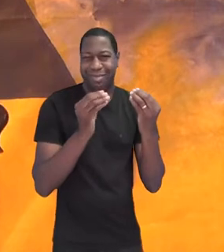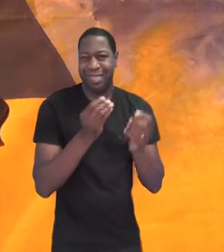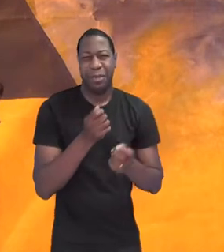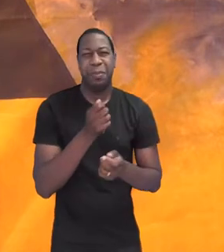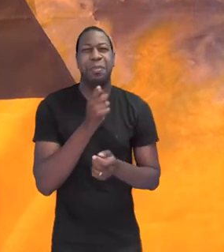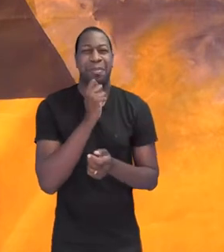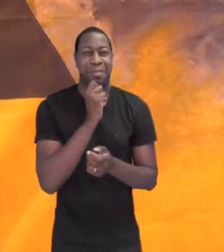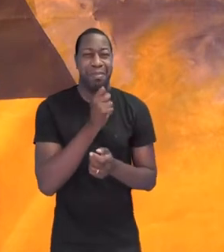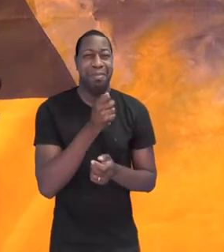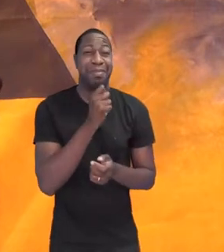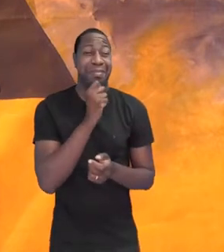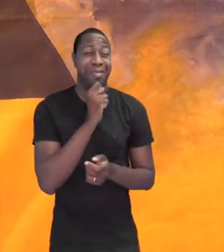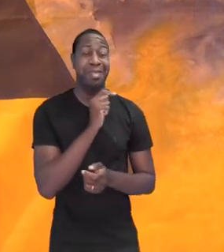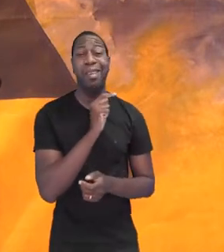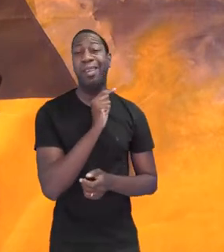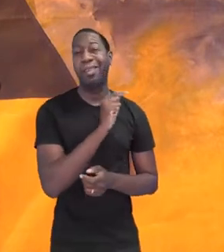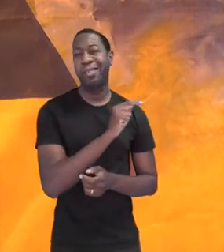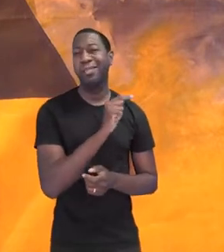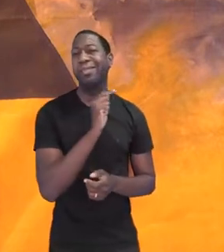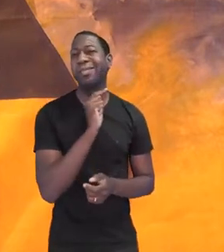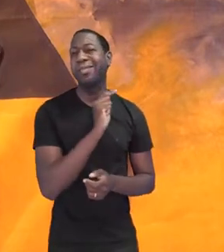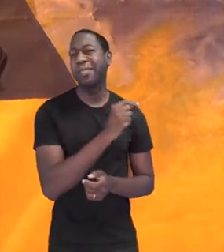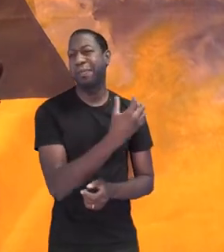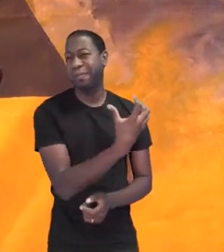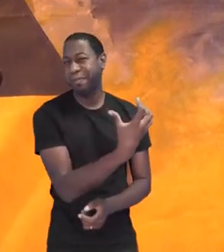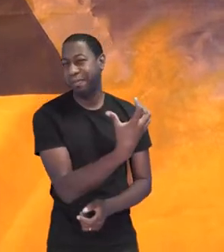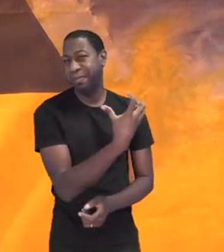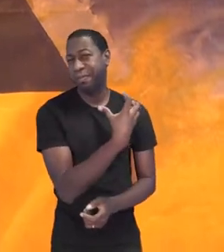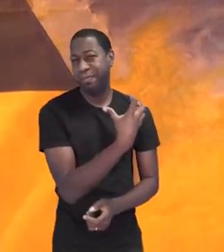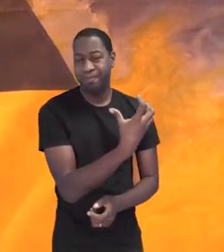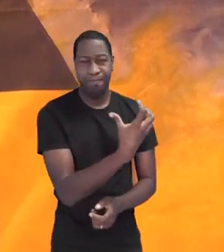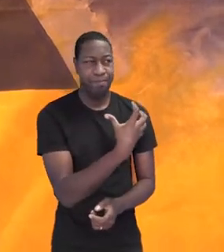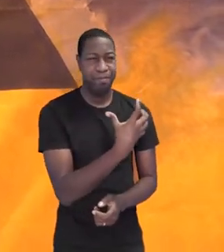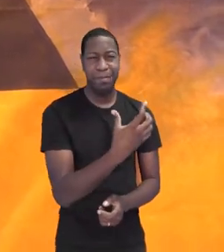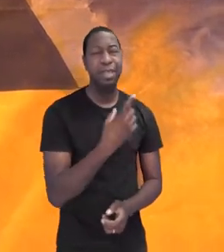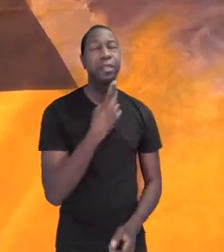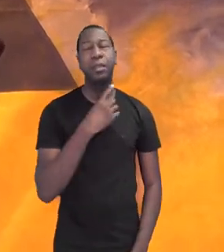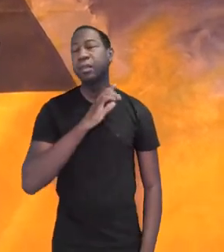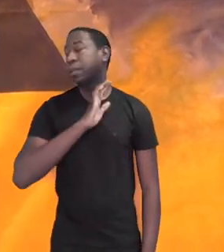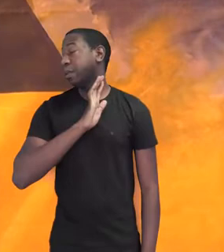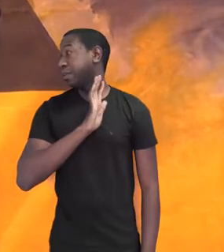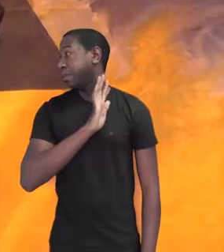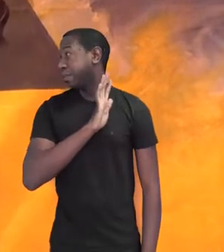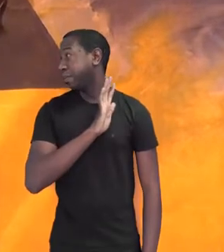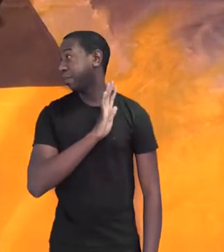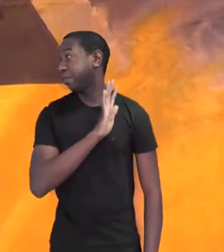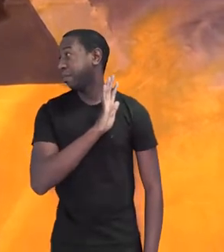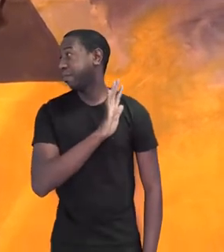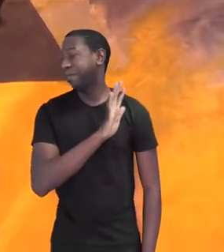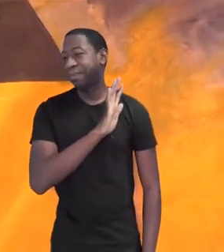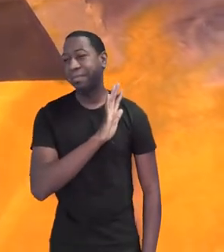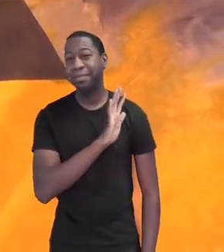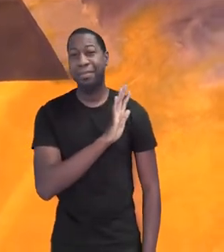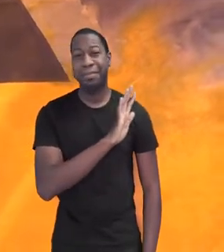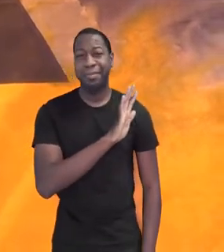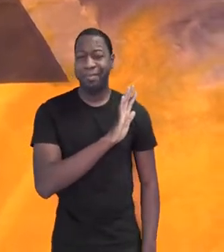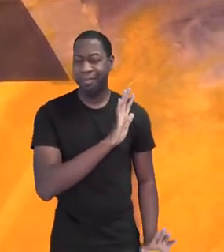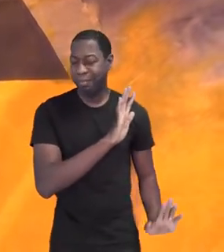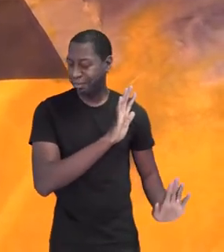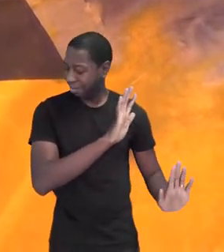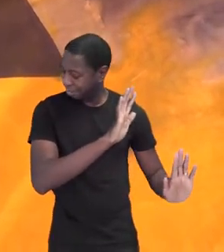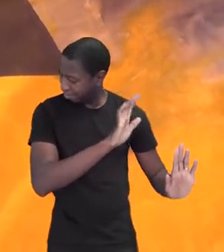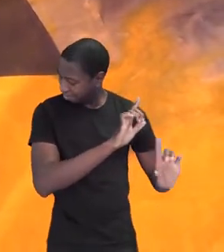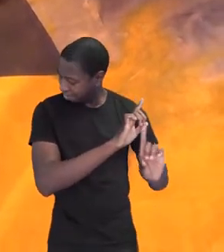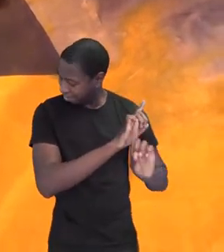feito caos. Você é Via Láctea errante. Que não desejo mais valorizar.